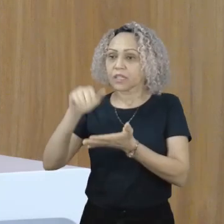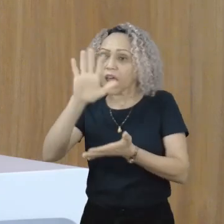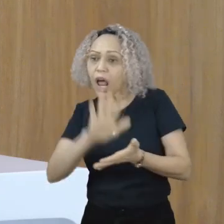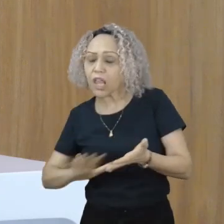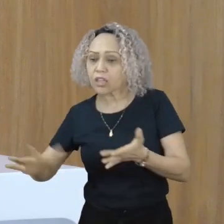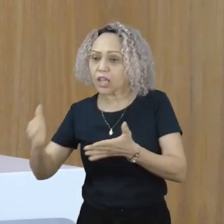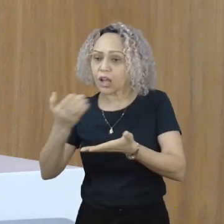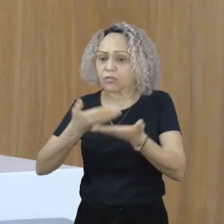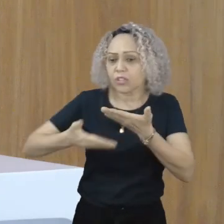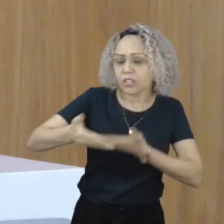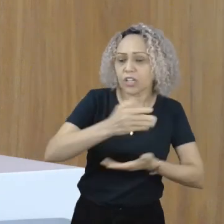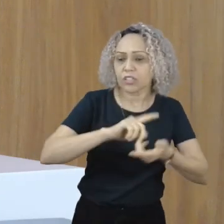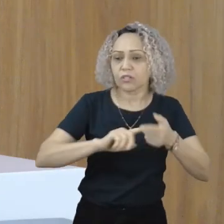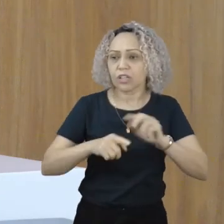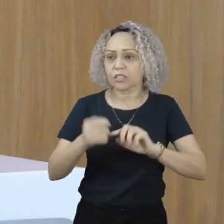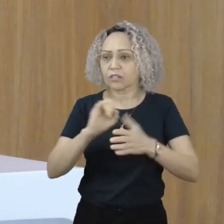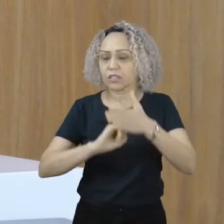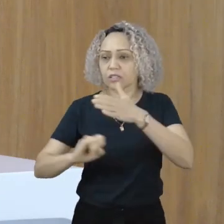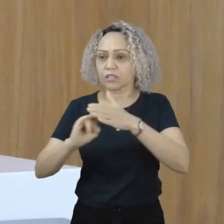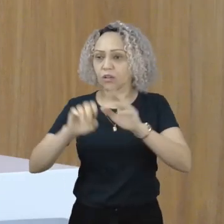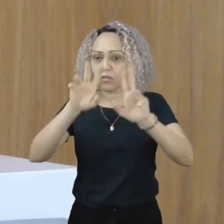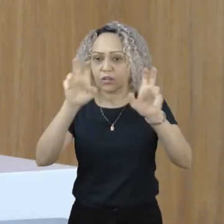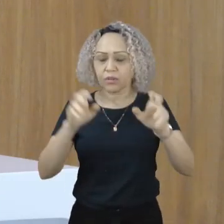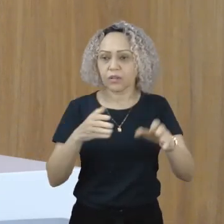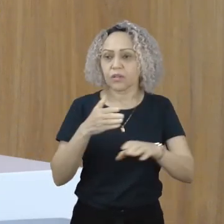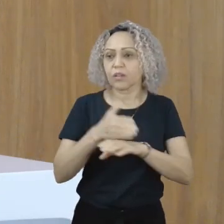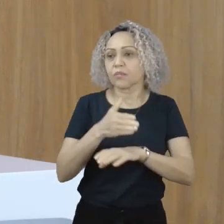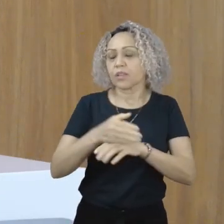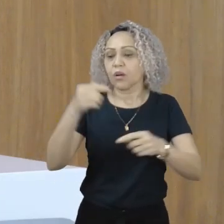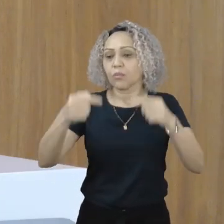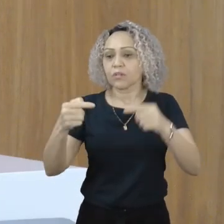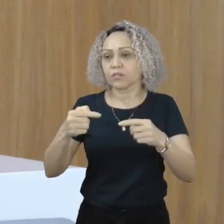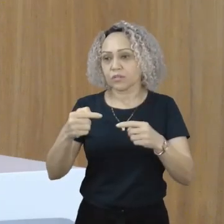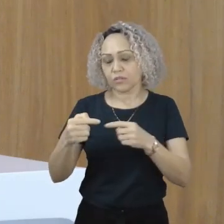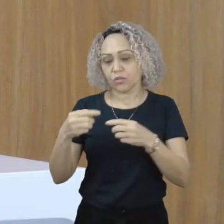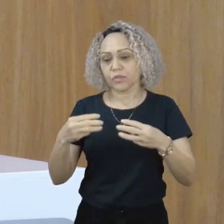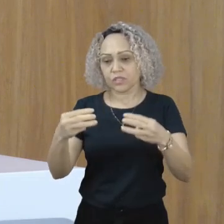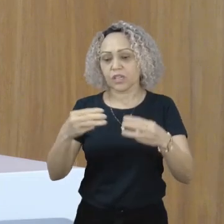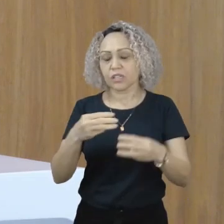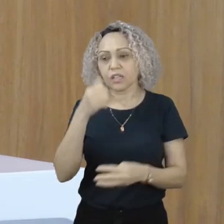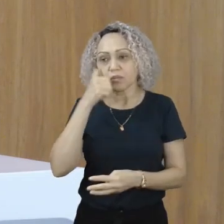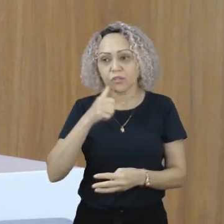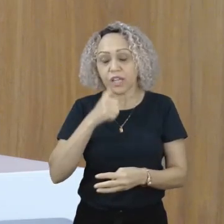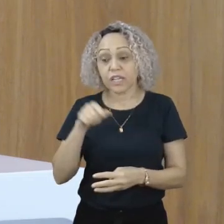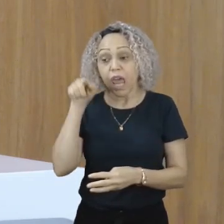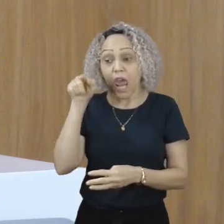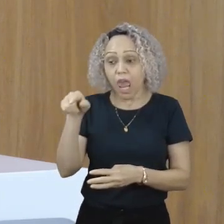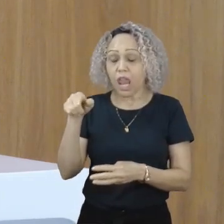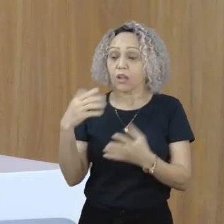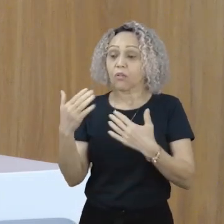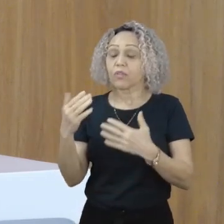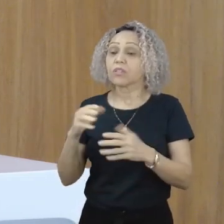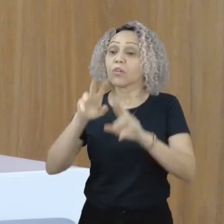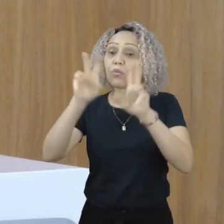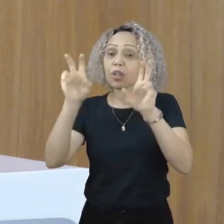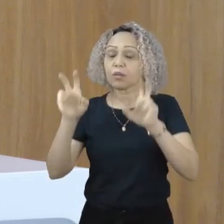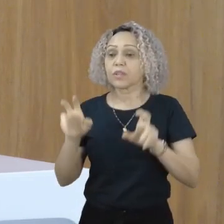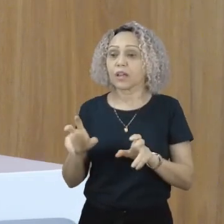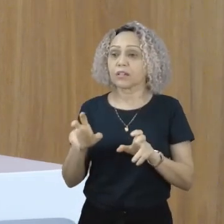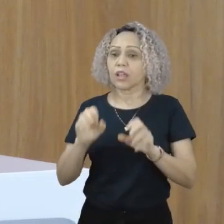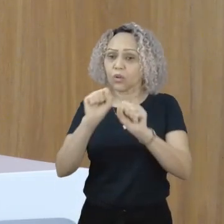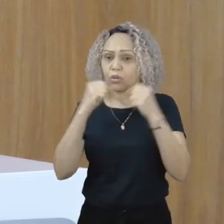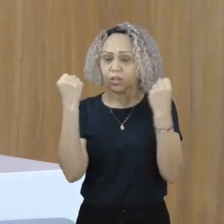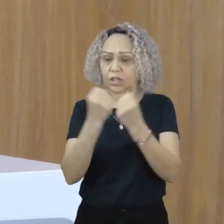Articulação Institucional, Ações Temáticas e Participação Política do Ministério das Mulheres. Ela falou com a gente sobre os temas abordados no